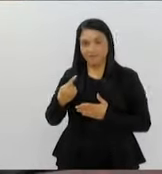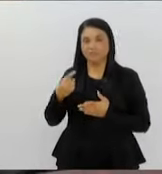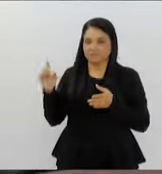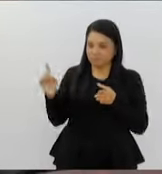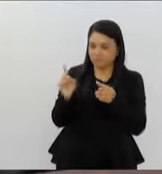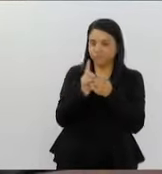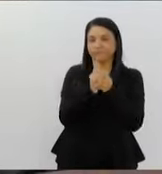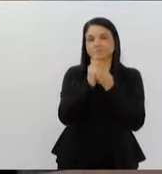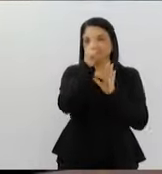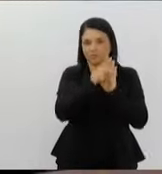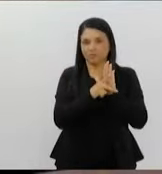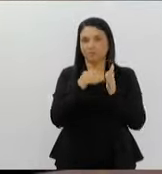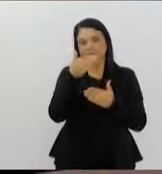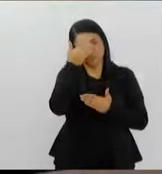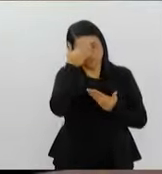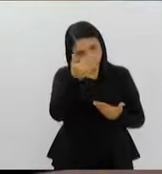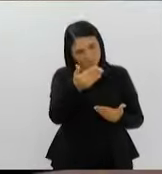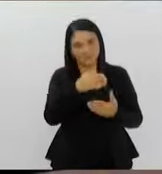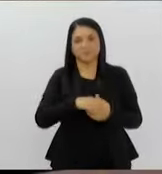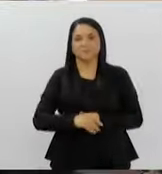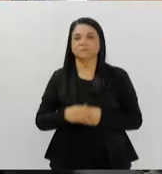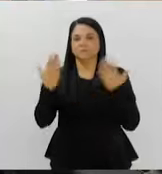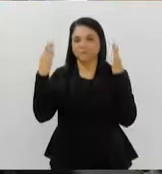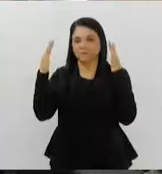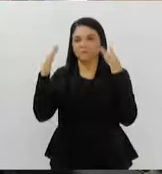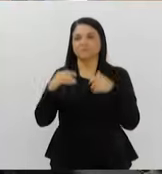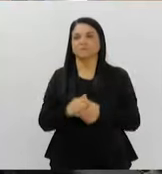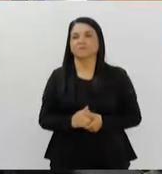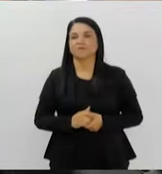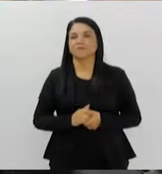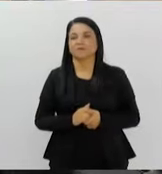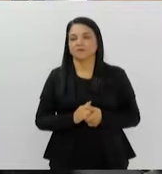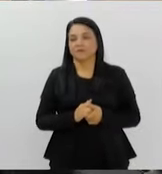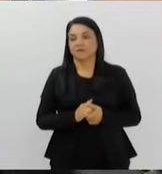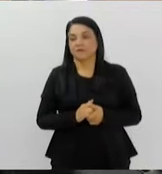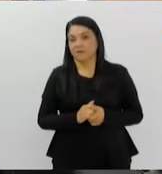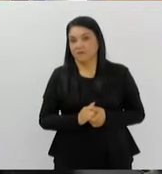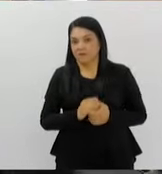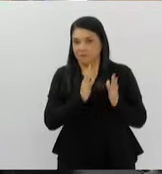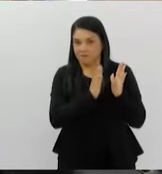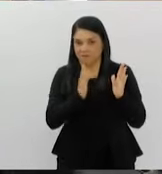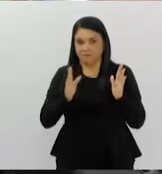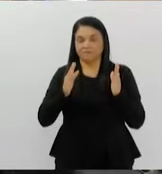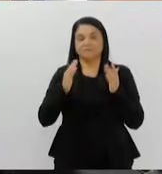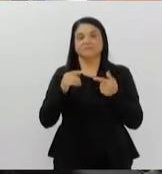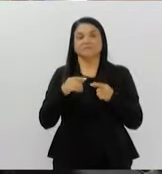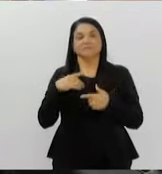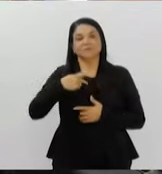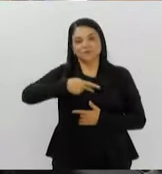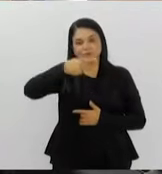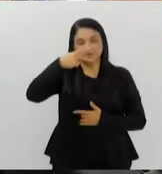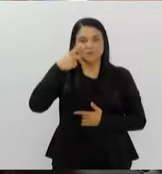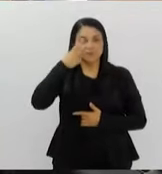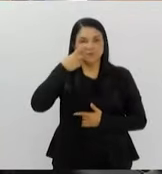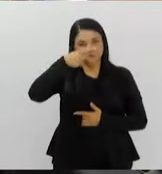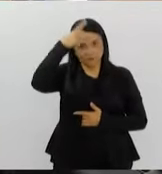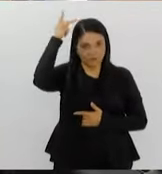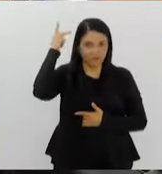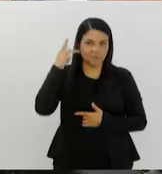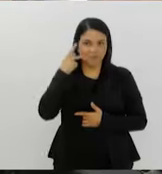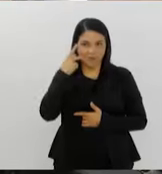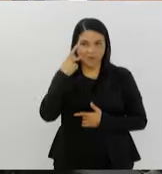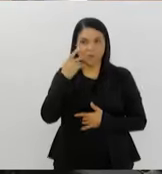de solicitar ela. Parabéns. Obrigada. Presidente, pela ordem. Obrigado, Dani. Deputado Luiz Paulo, por favor. Presidente, é só